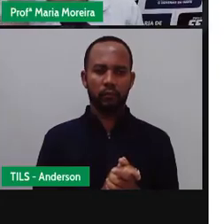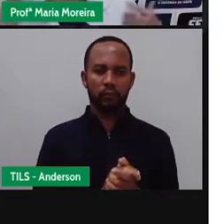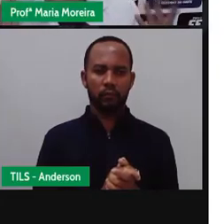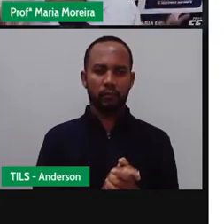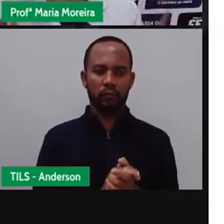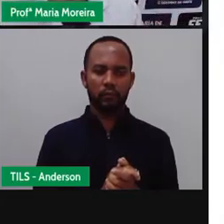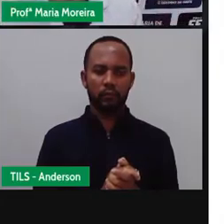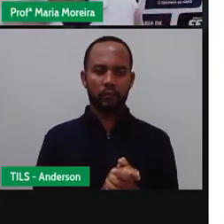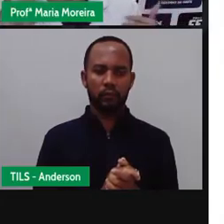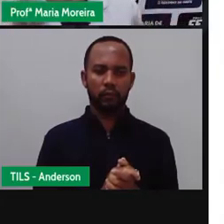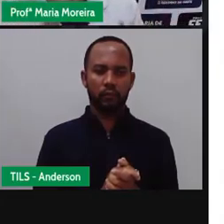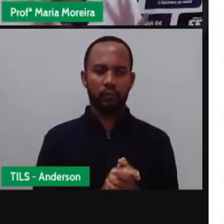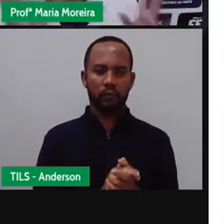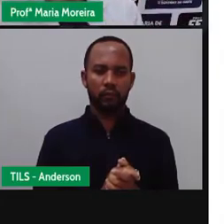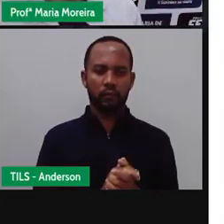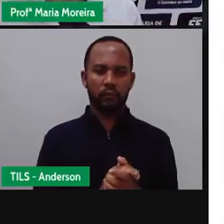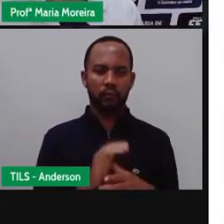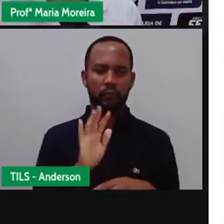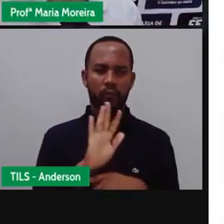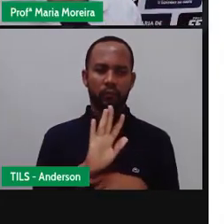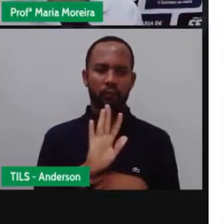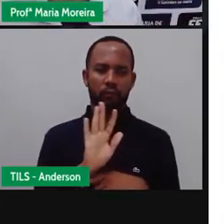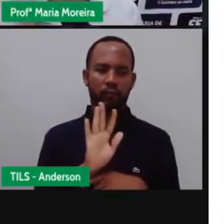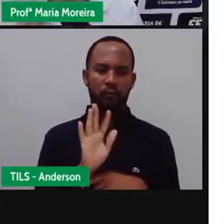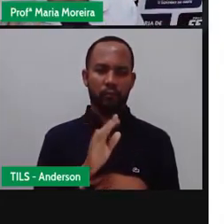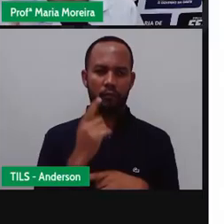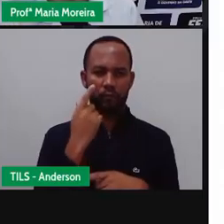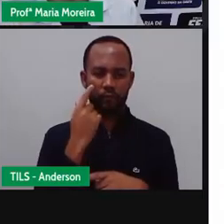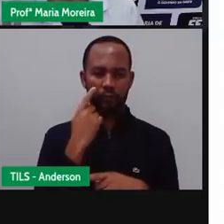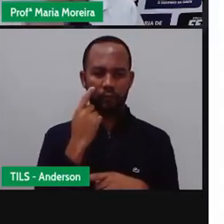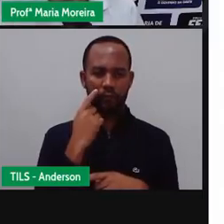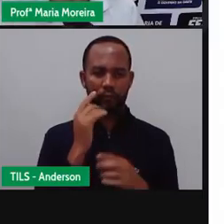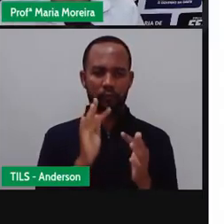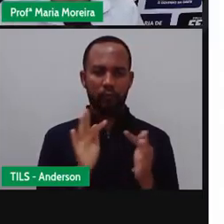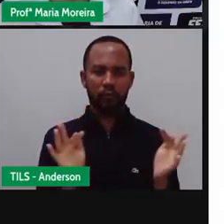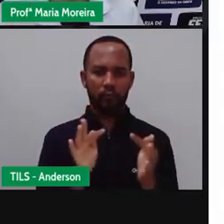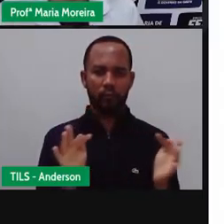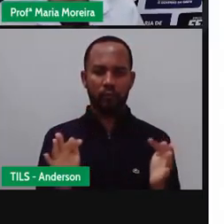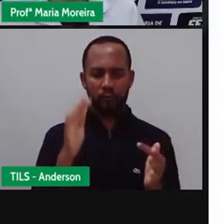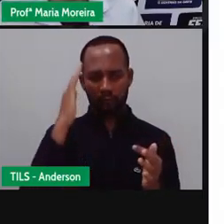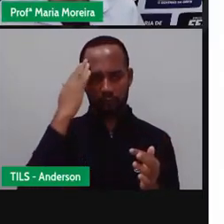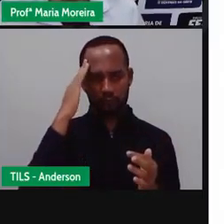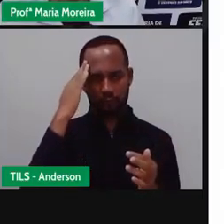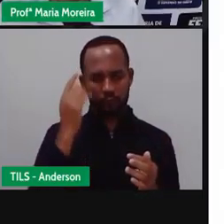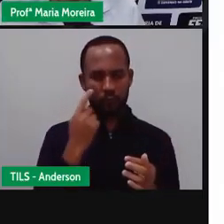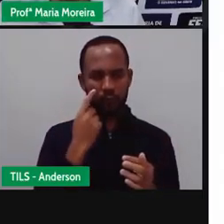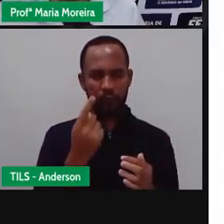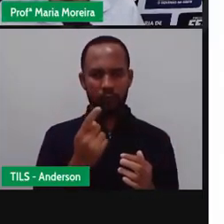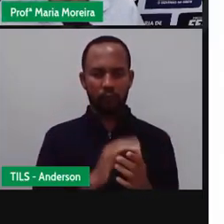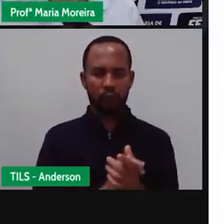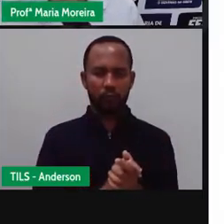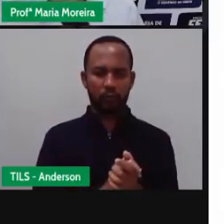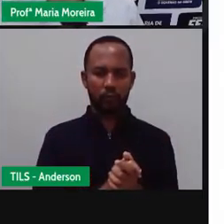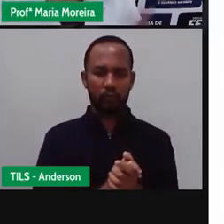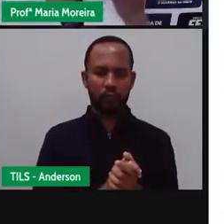uma animação, né? Bem simplesinha para vocês compreenderem o que é essa simetria,